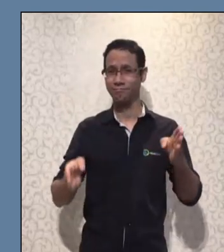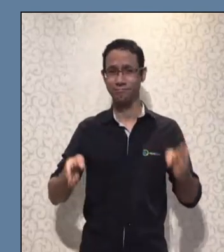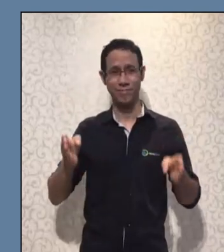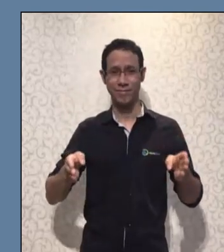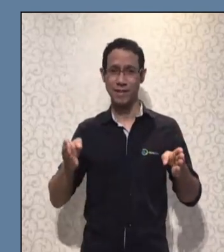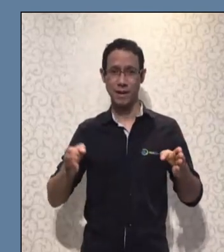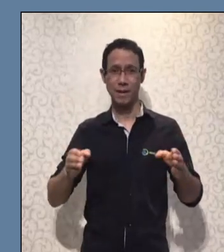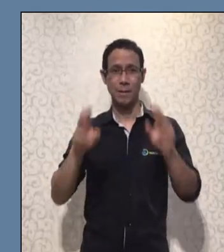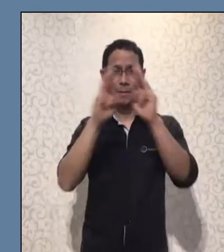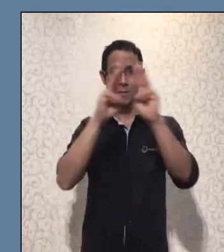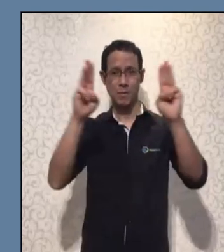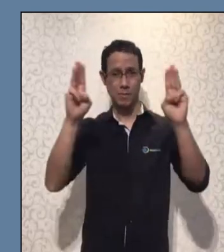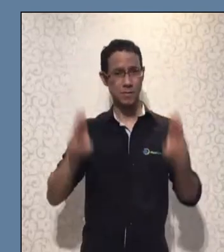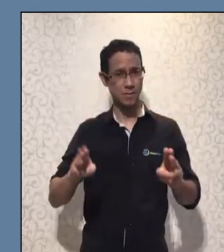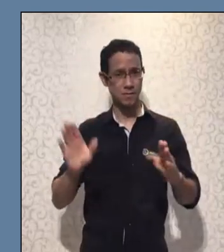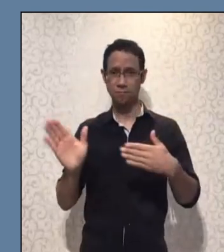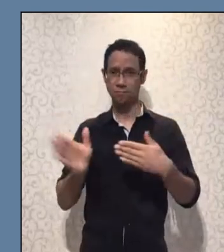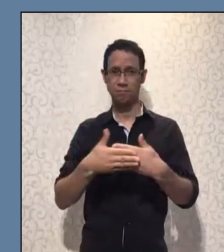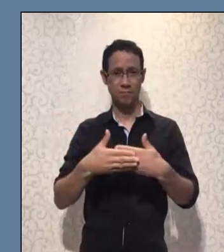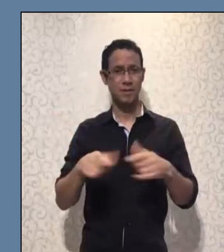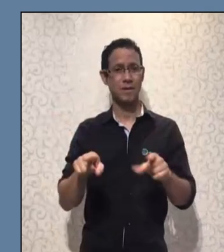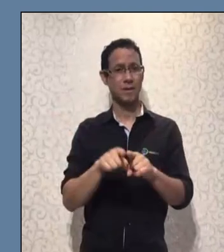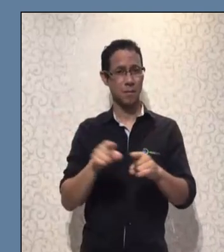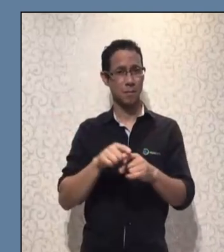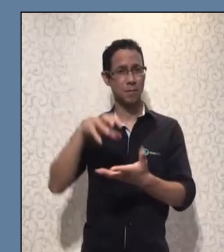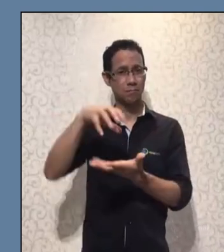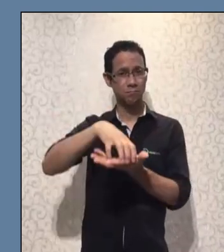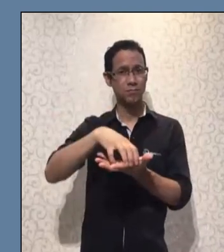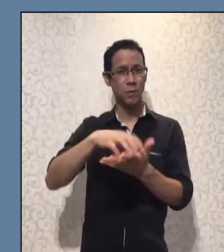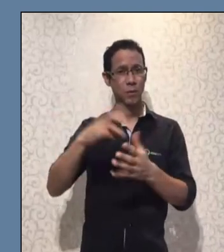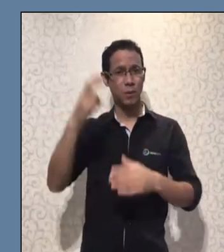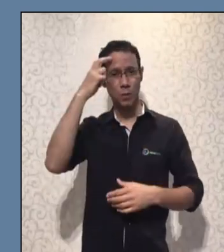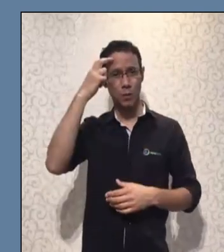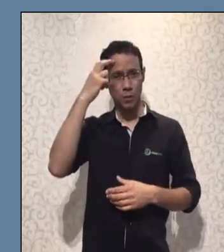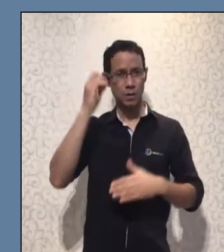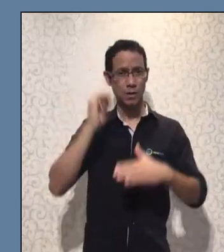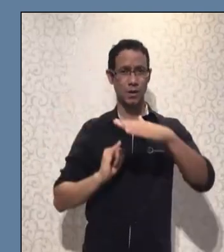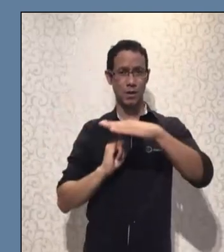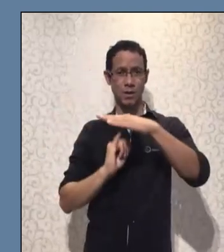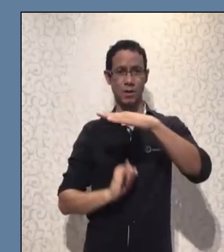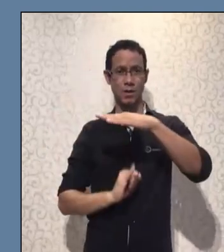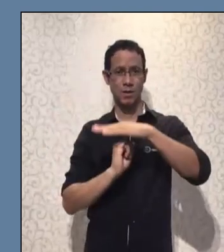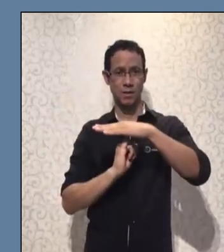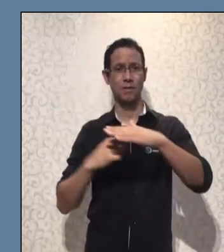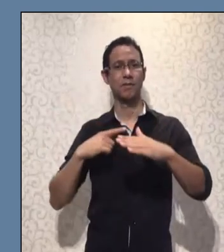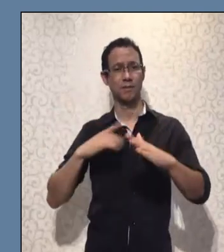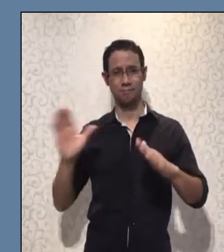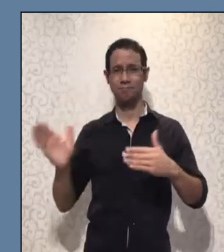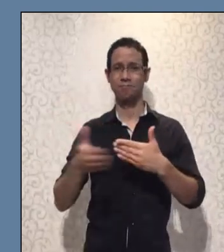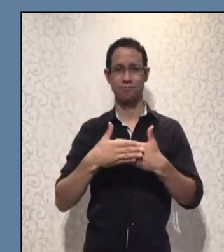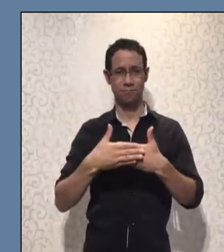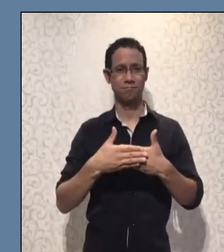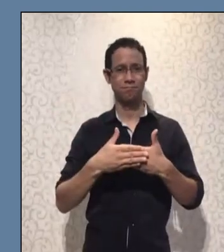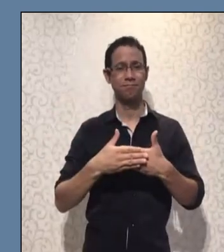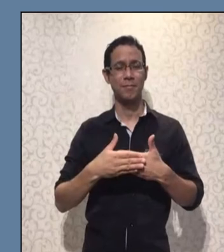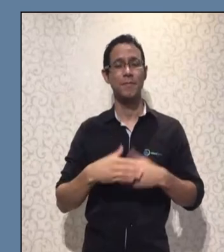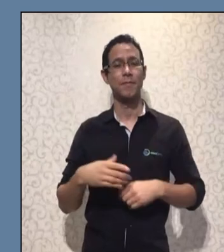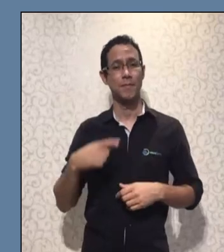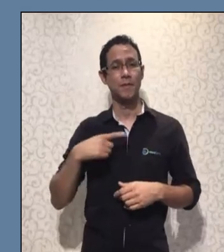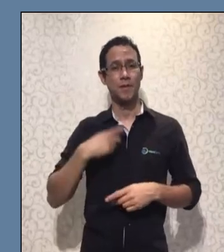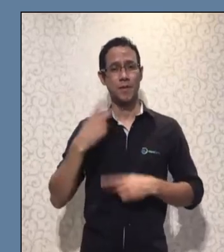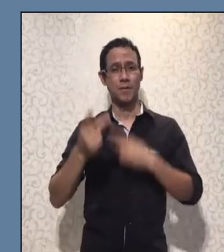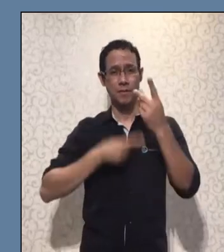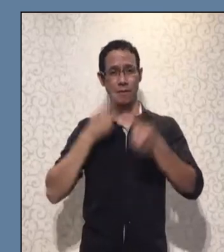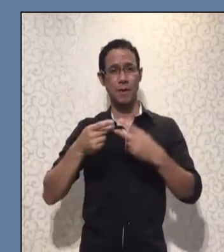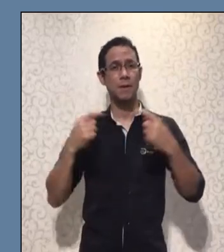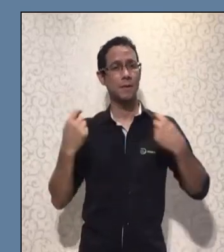centros culturais todos estão fechados, as instituições culturais seguem sofrendo, né, por esse fechamento. Muitos têm falado sobre essa